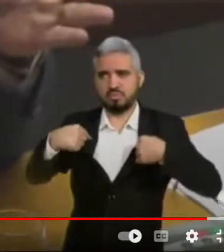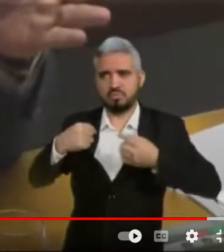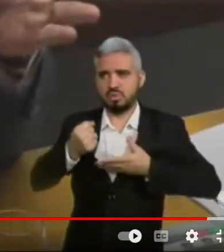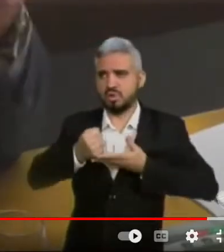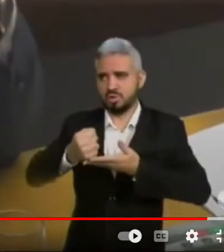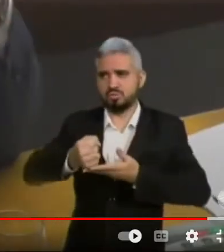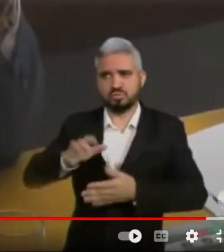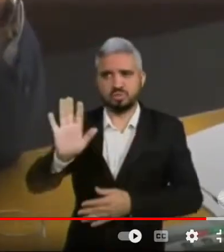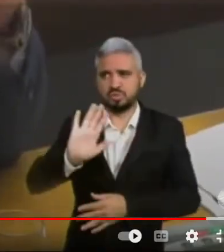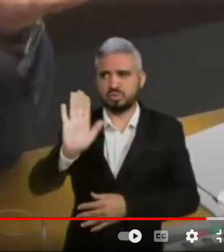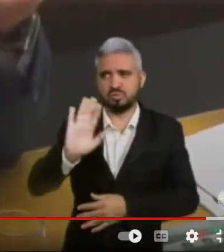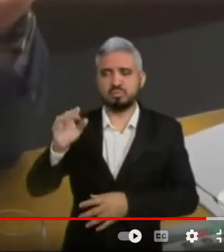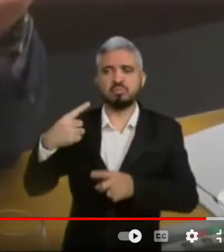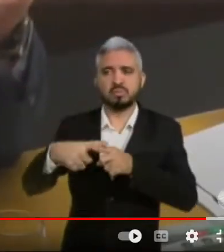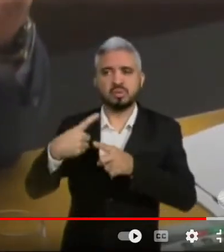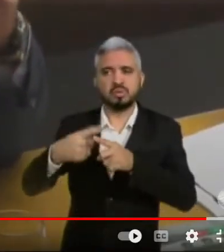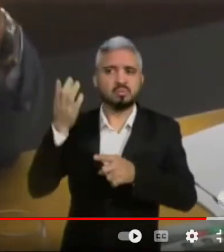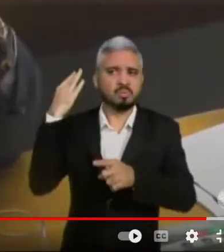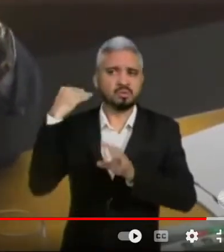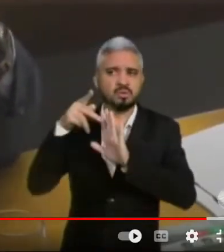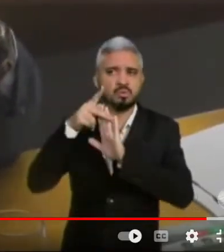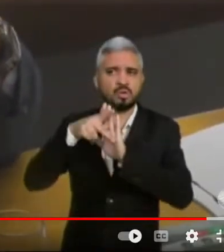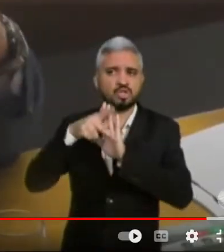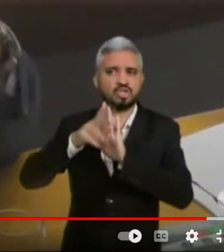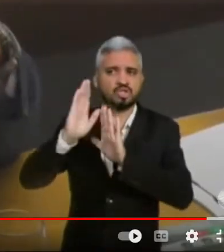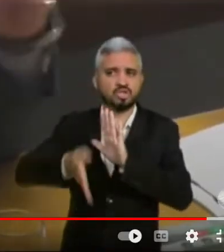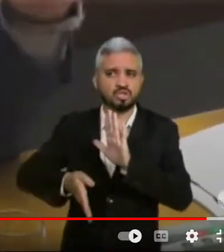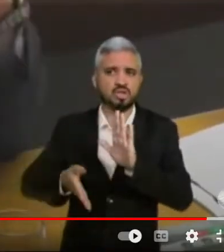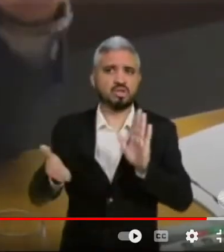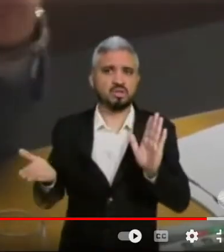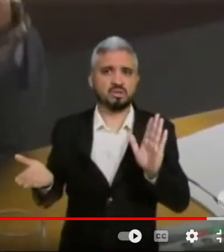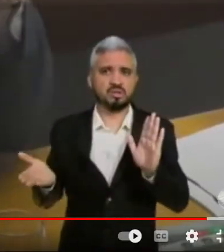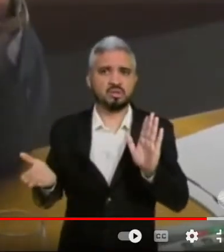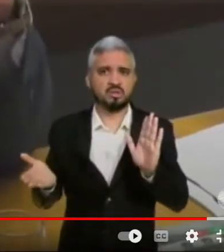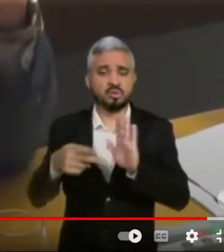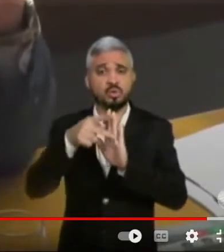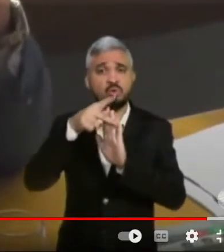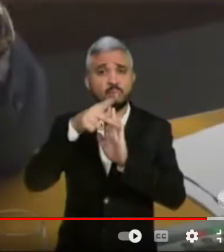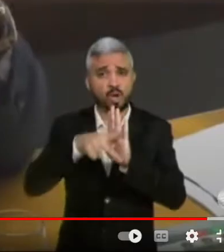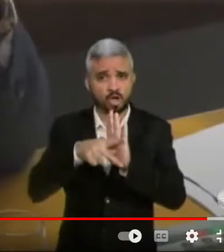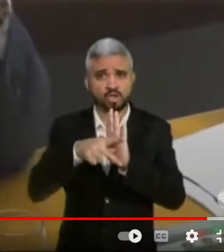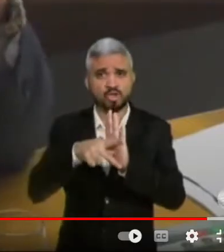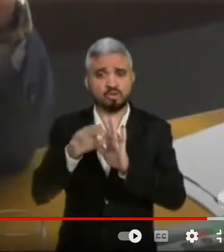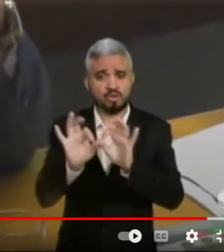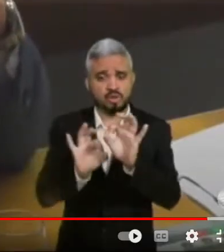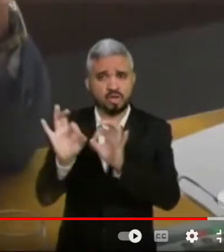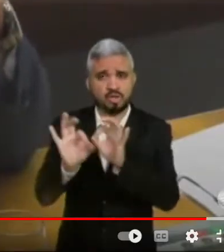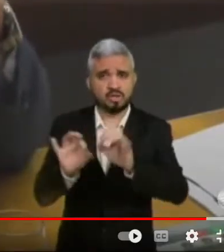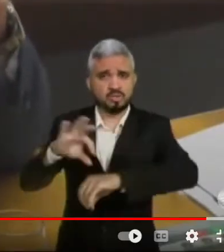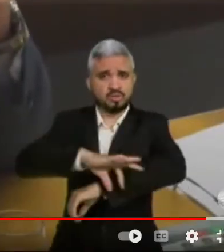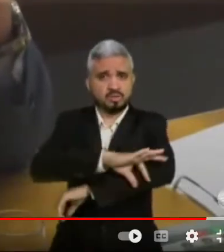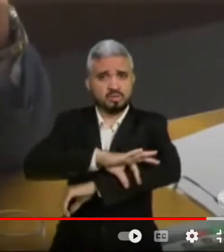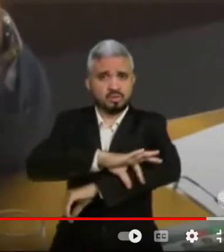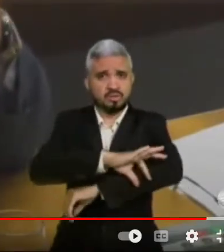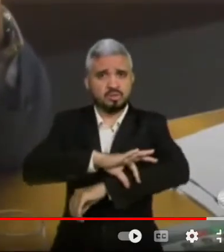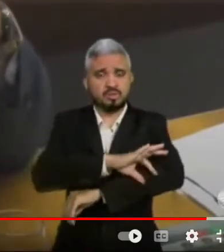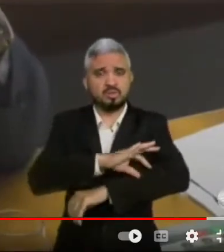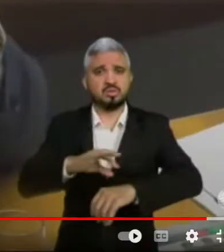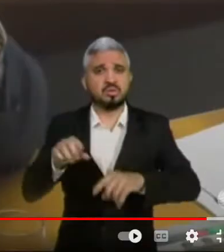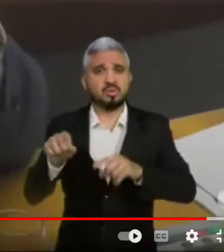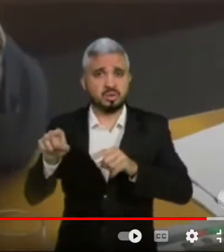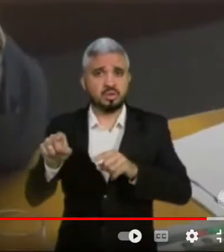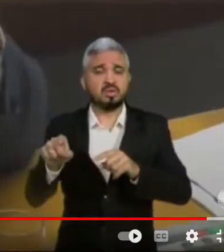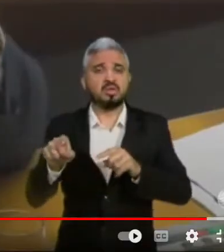projeto analisado. O projeto é feito pelo o homem que tem maior capacidade dentro do estado do Maranhão para fazer uma planta, chama-se doutor Ival